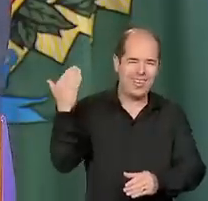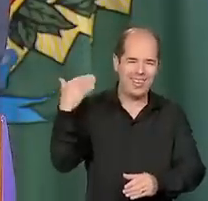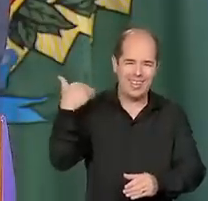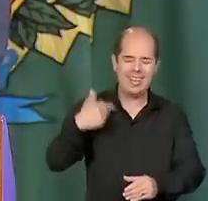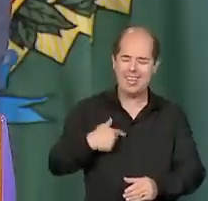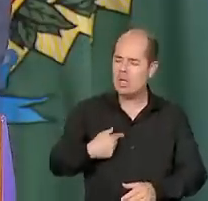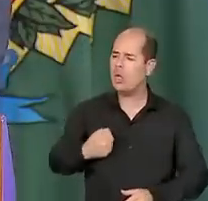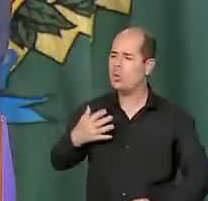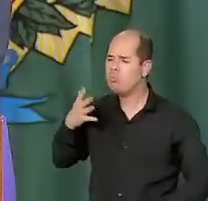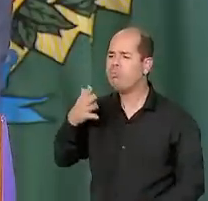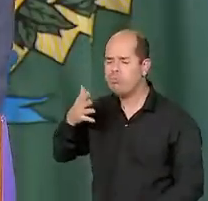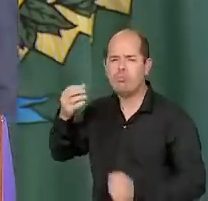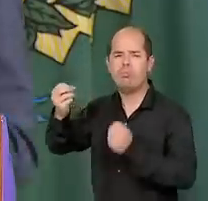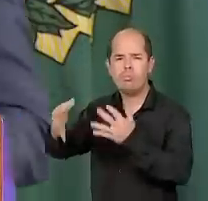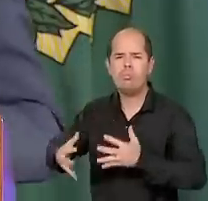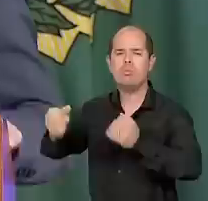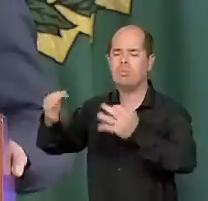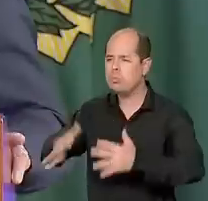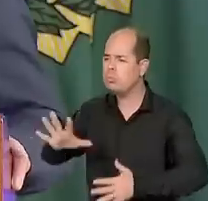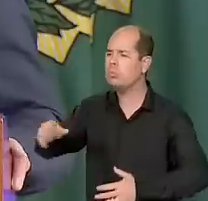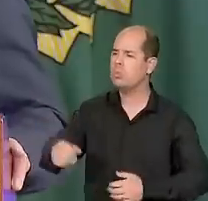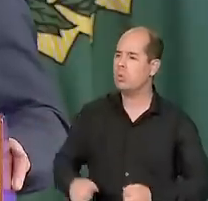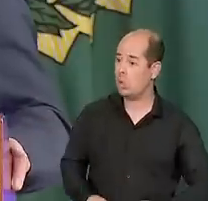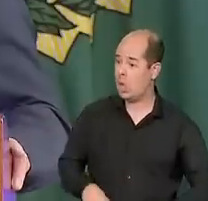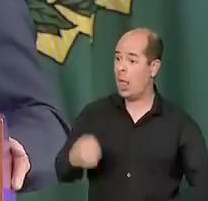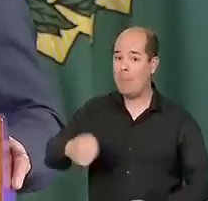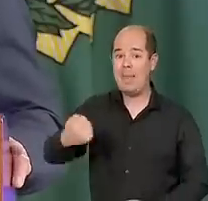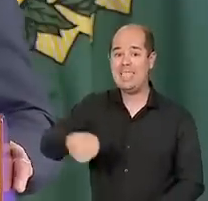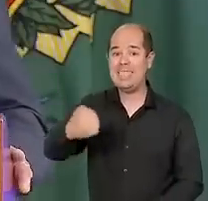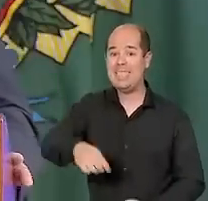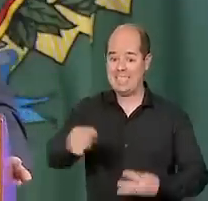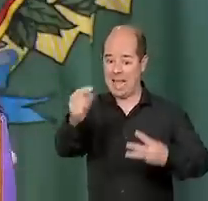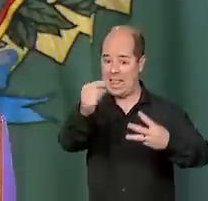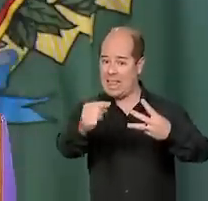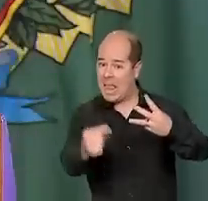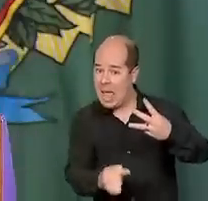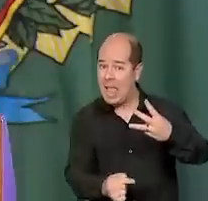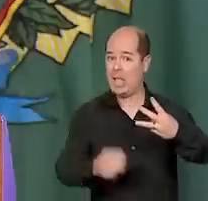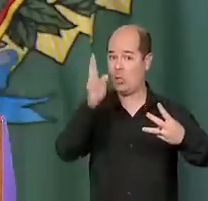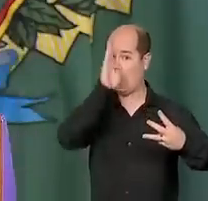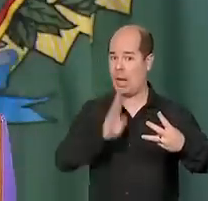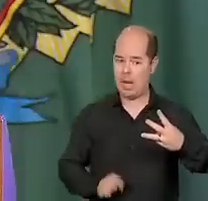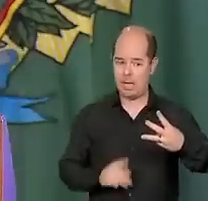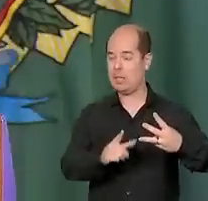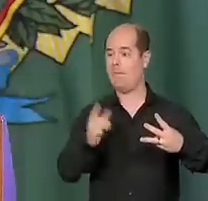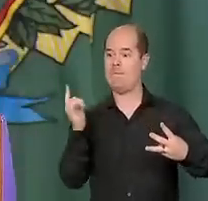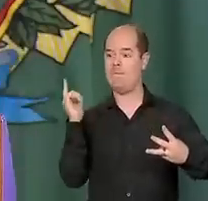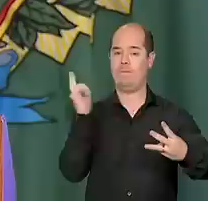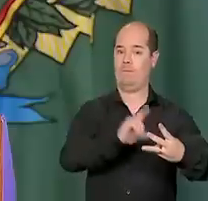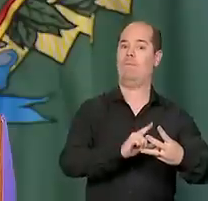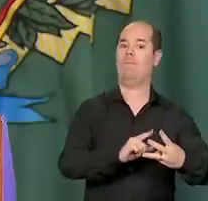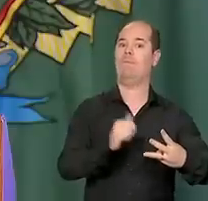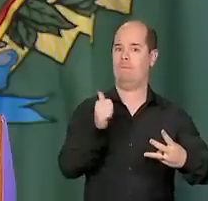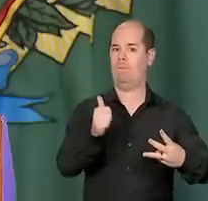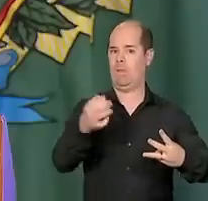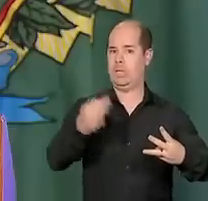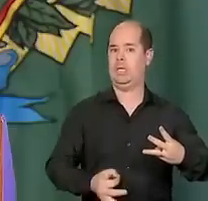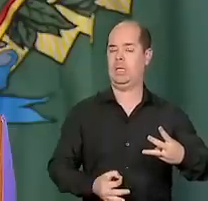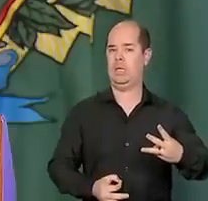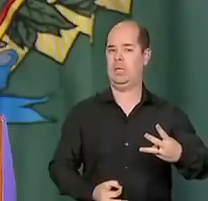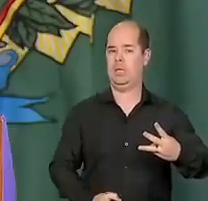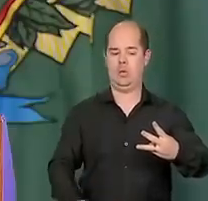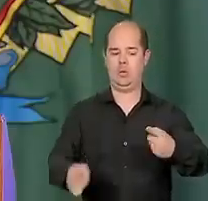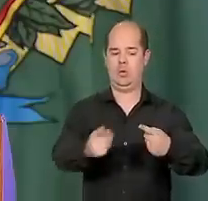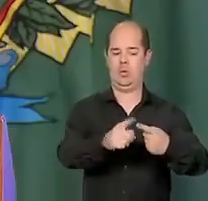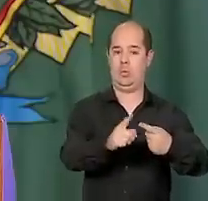preciso três coisas para um país dar certo. Era preciso que o eleito conquistasse com a